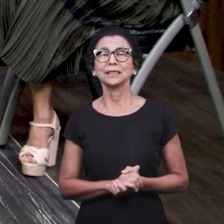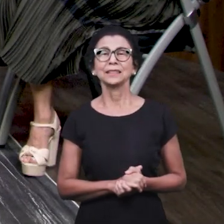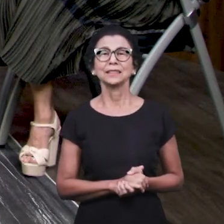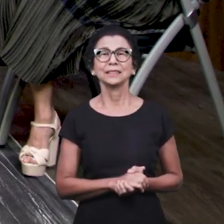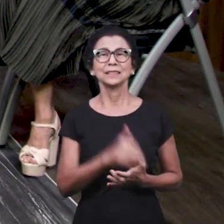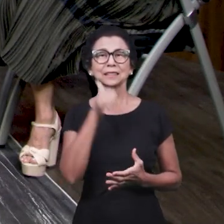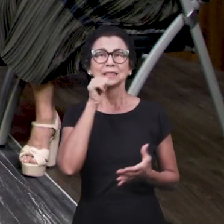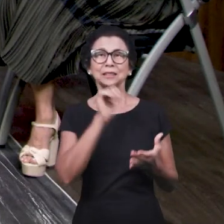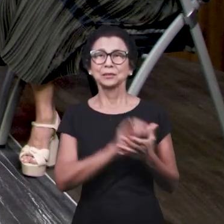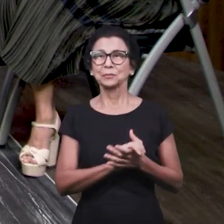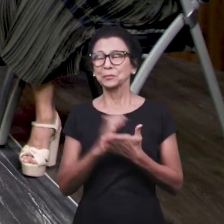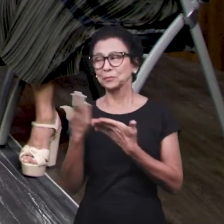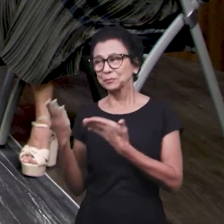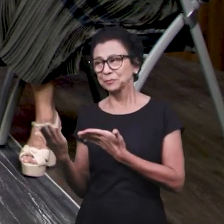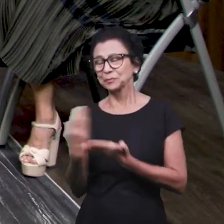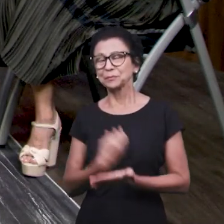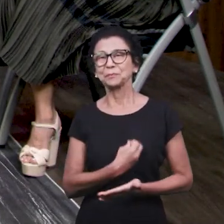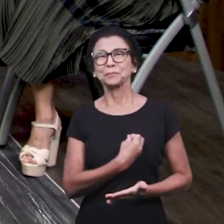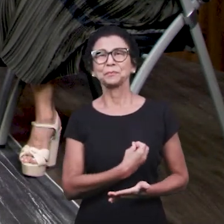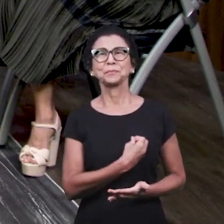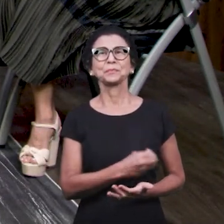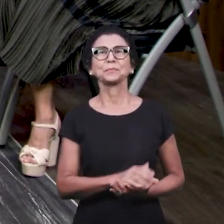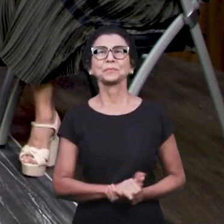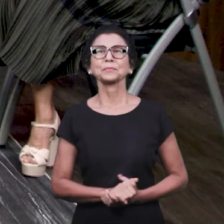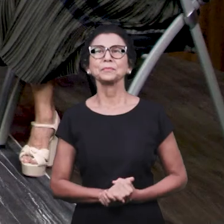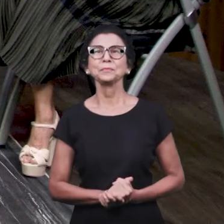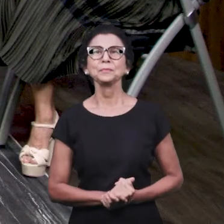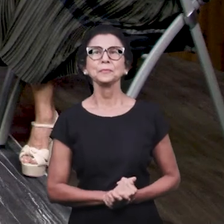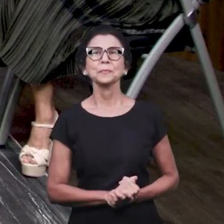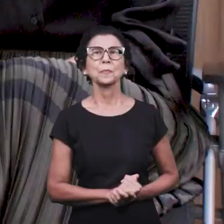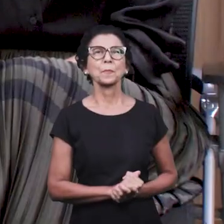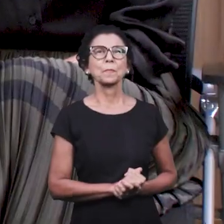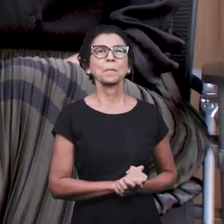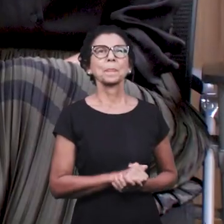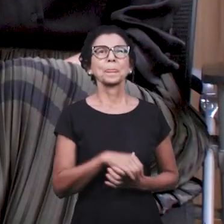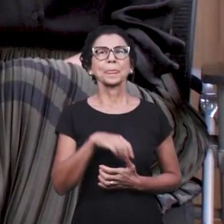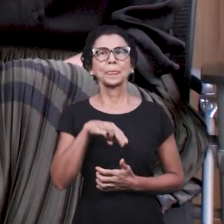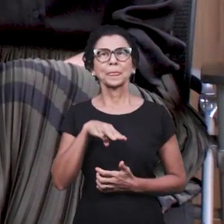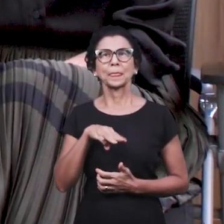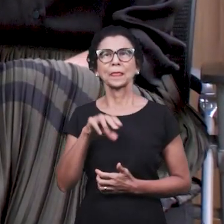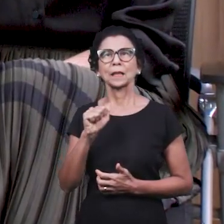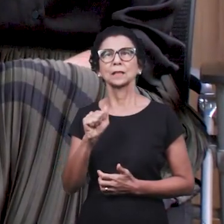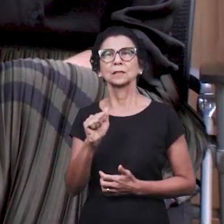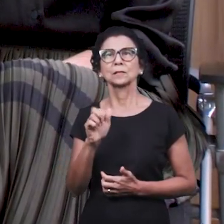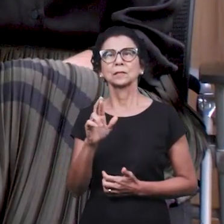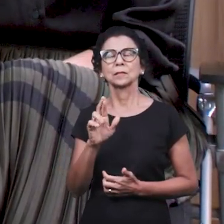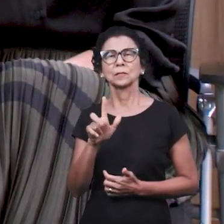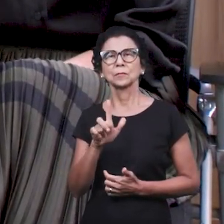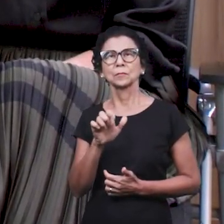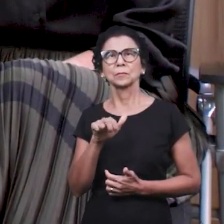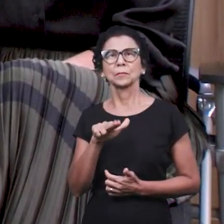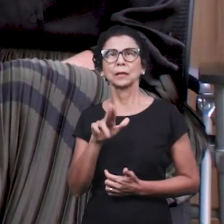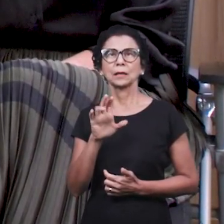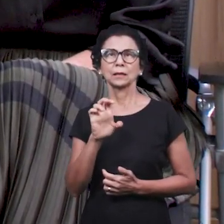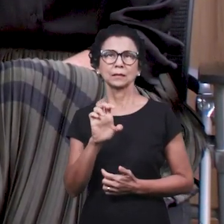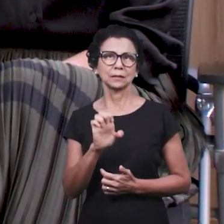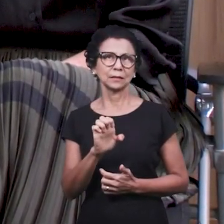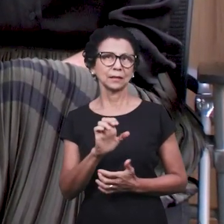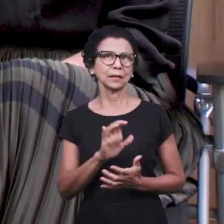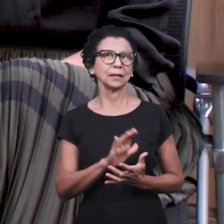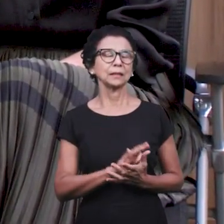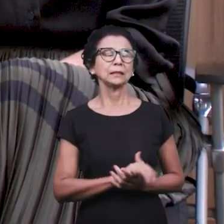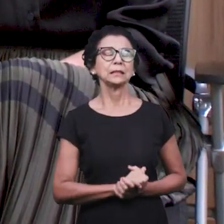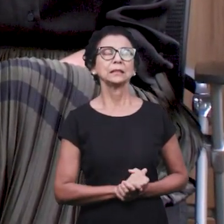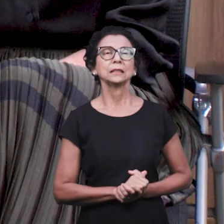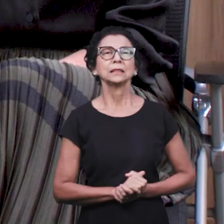da Marlene. Eu sou Marlene Bressan, somos da